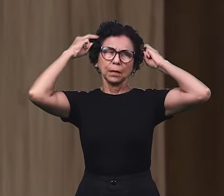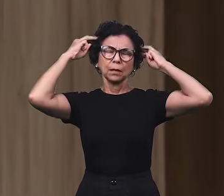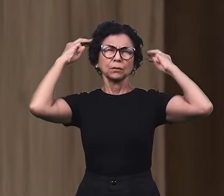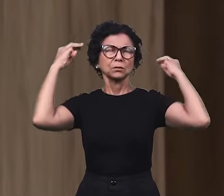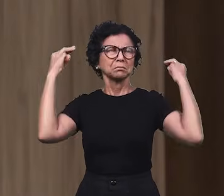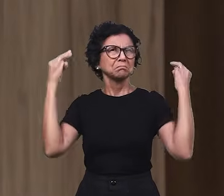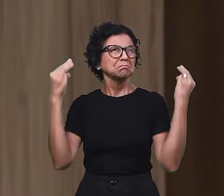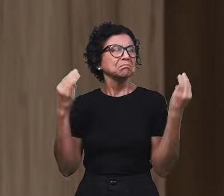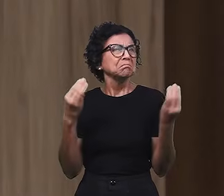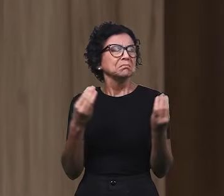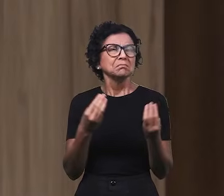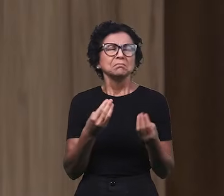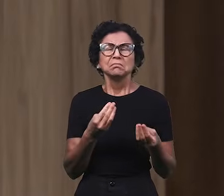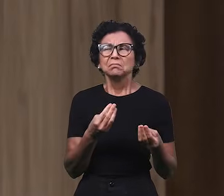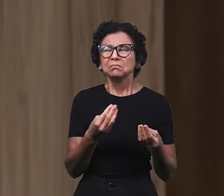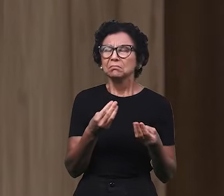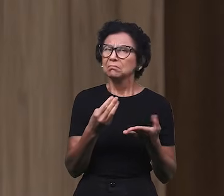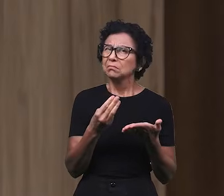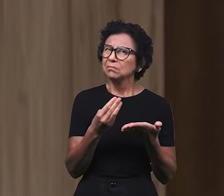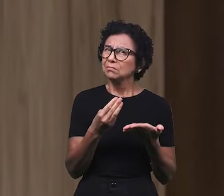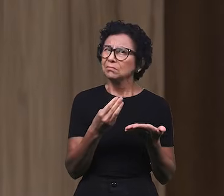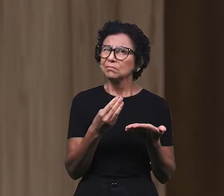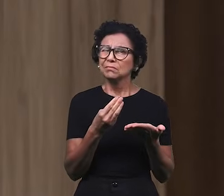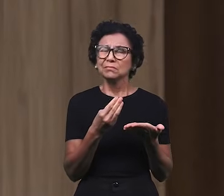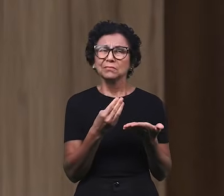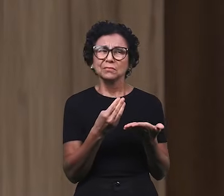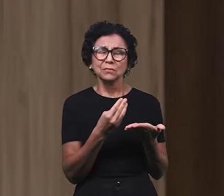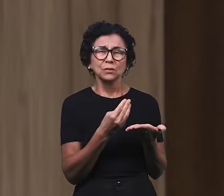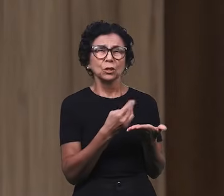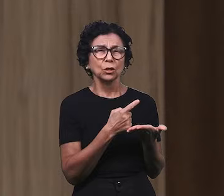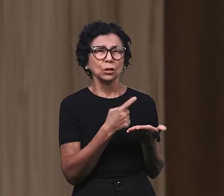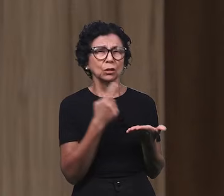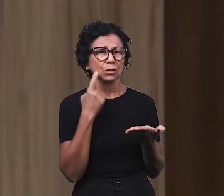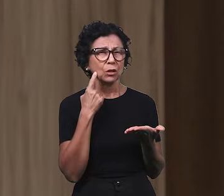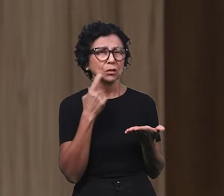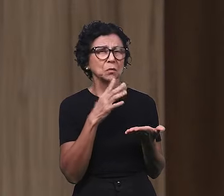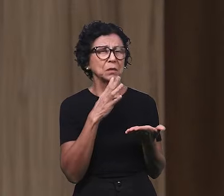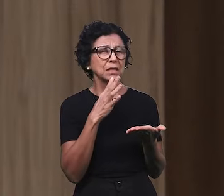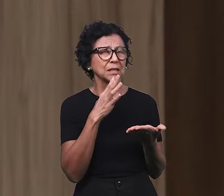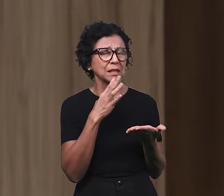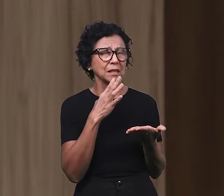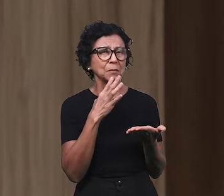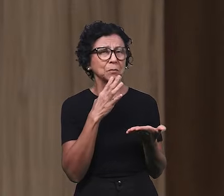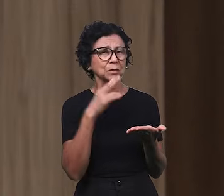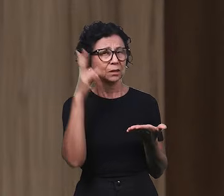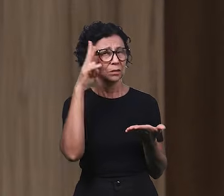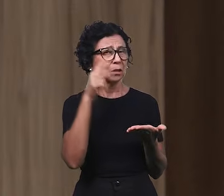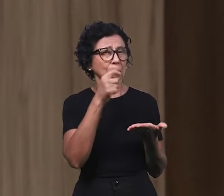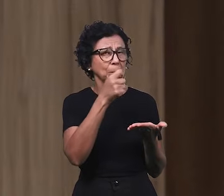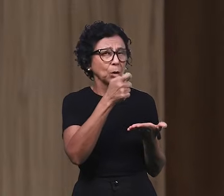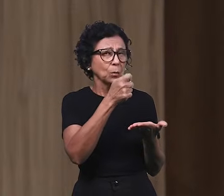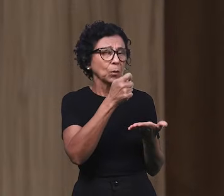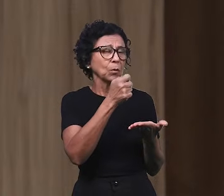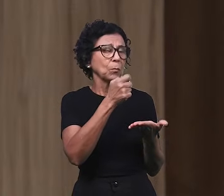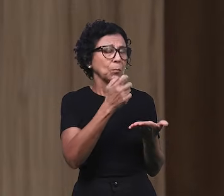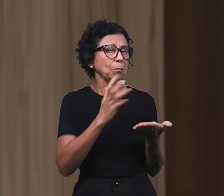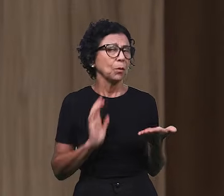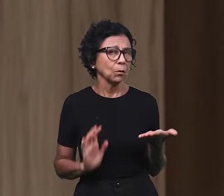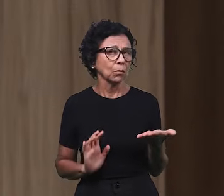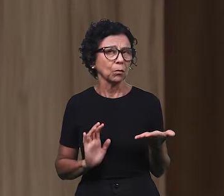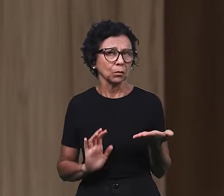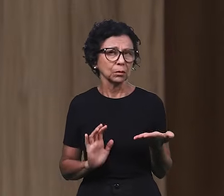muito pouco sobre os magos. Embora esse termo ele aparece na Bíblia e nos nossos